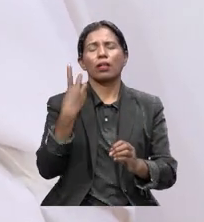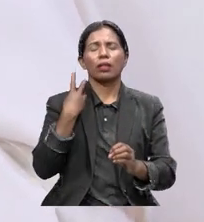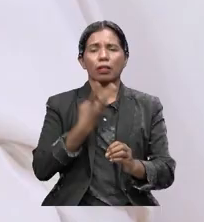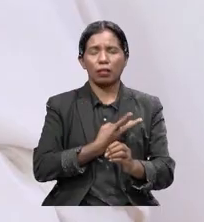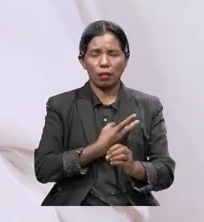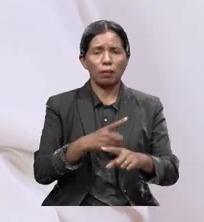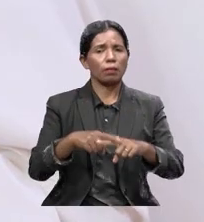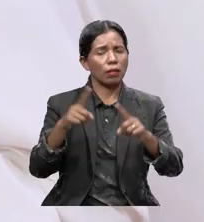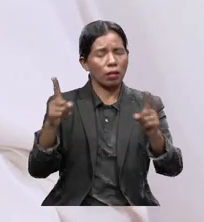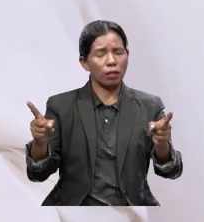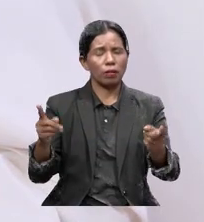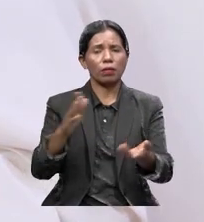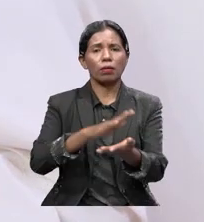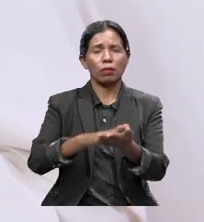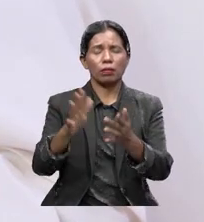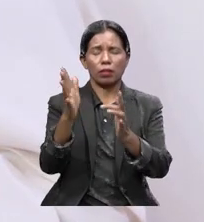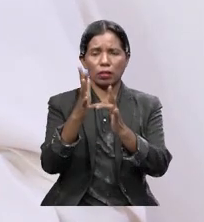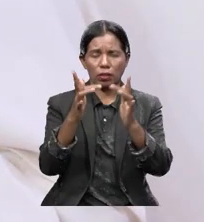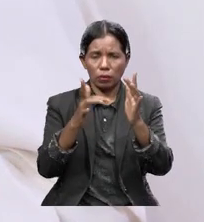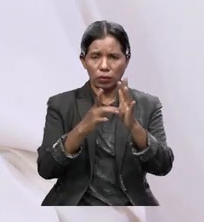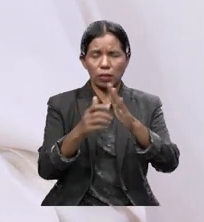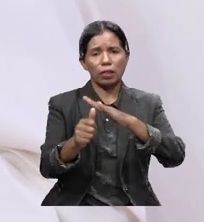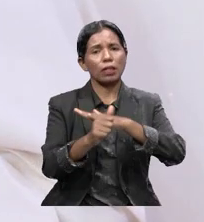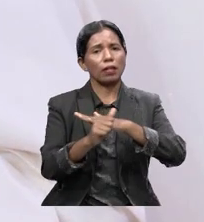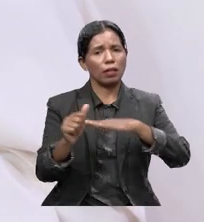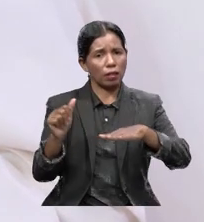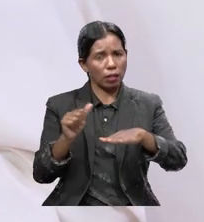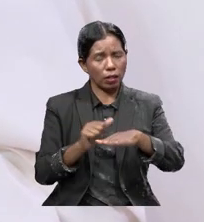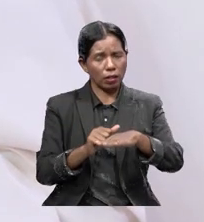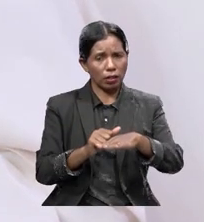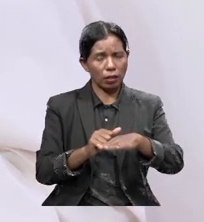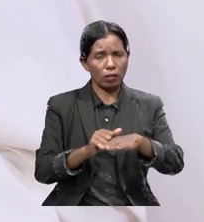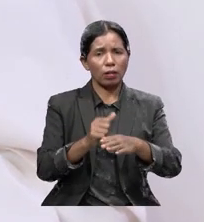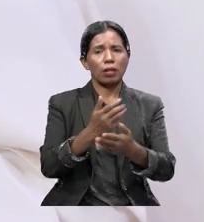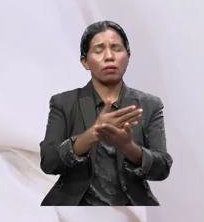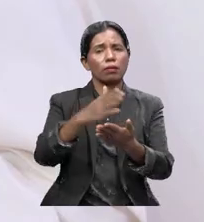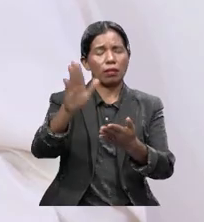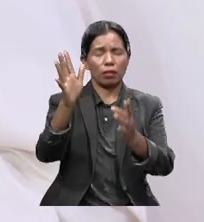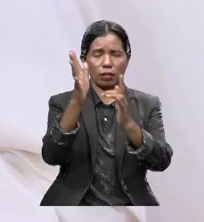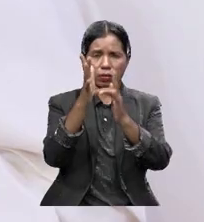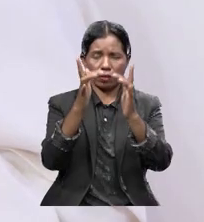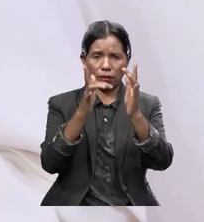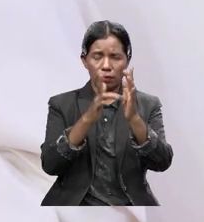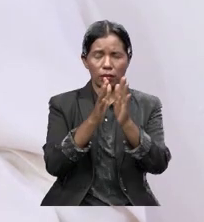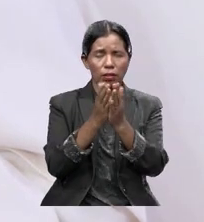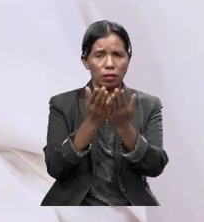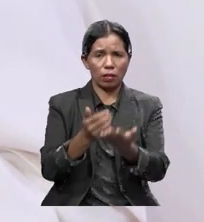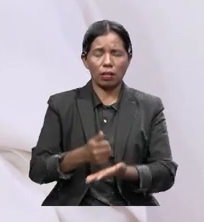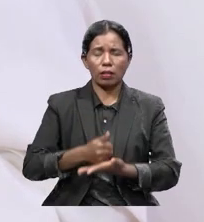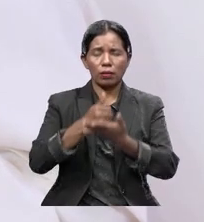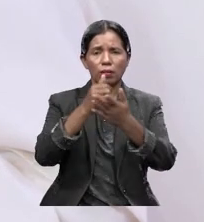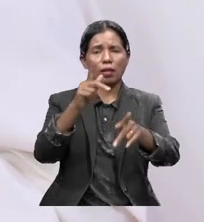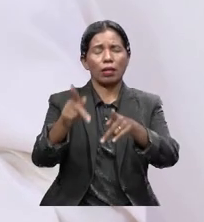ve a tu di cose Cristo ne futarain, o di aclaque ne evangelho, no di serviva e